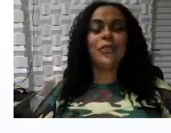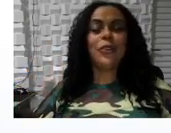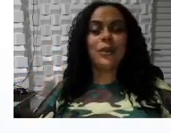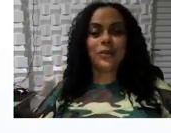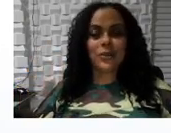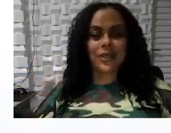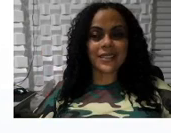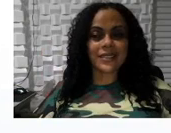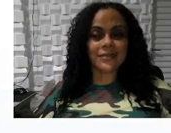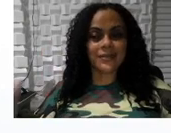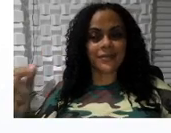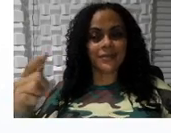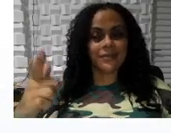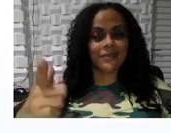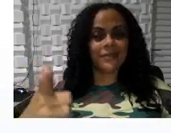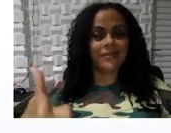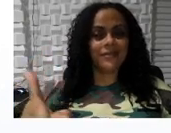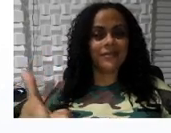Número 2.